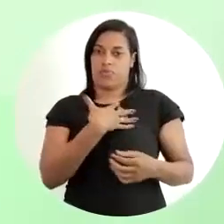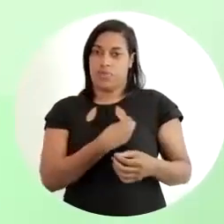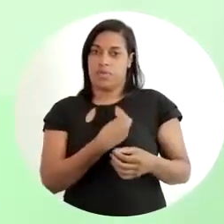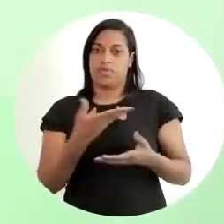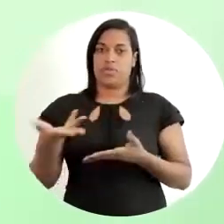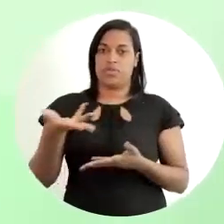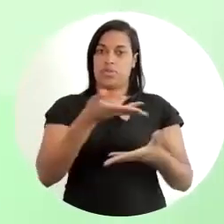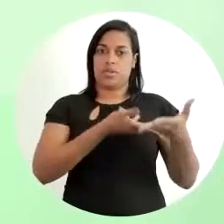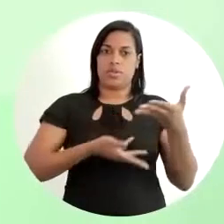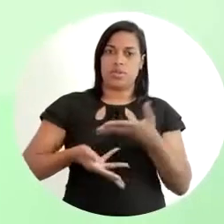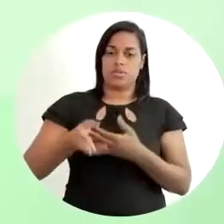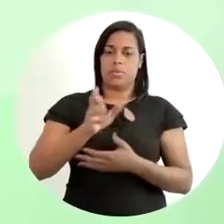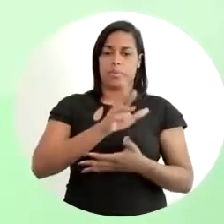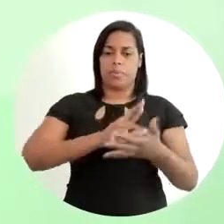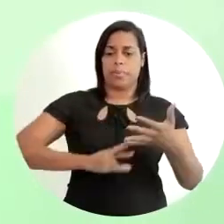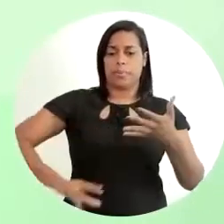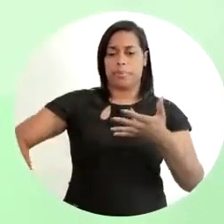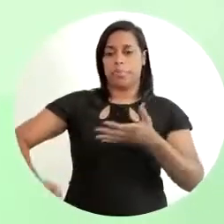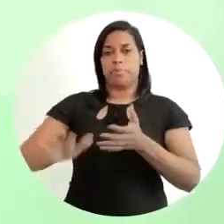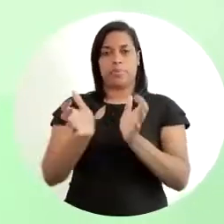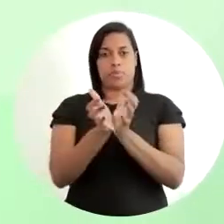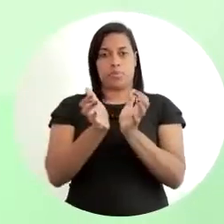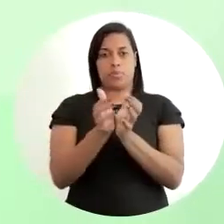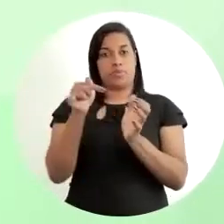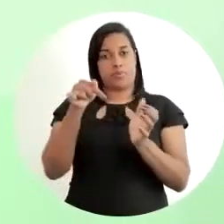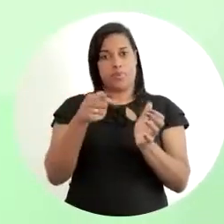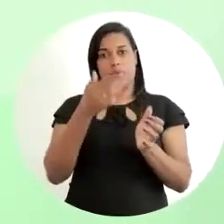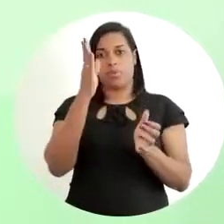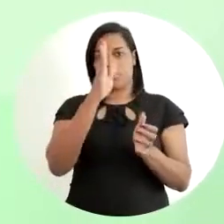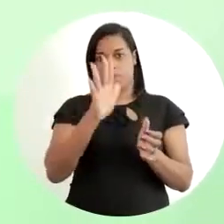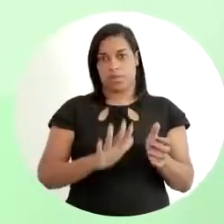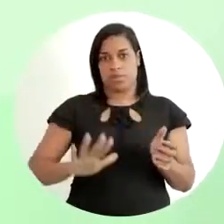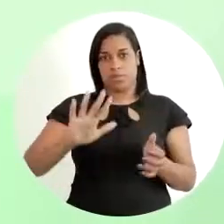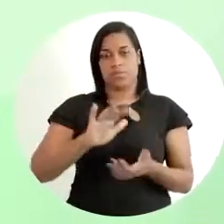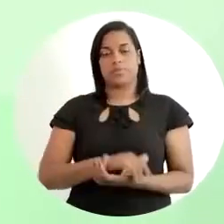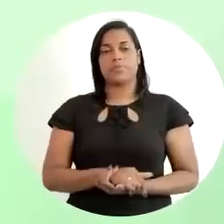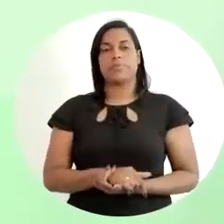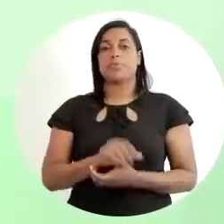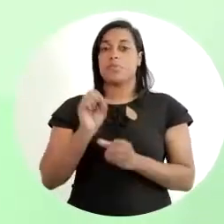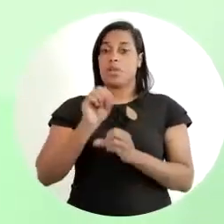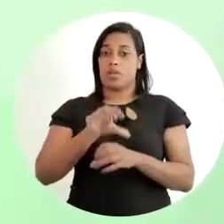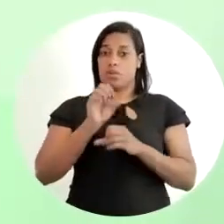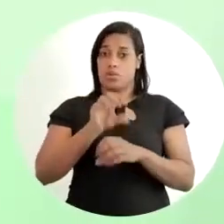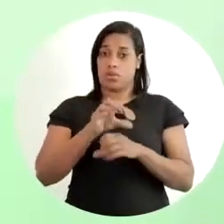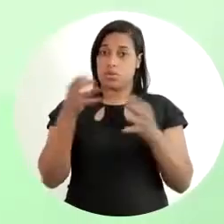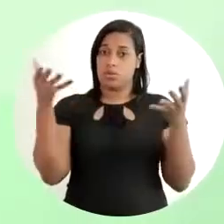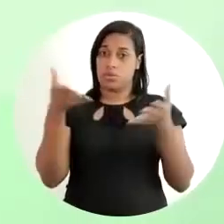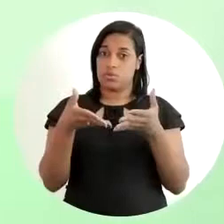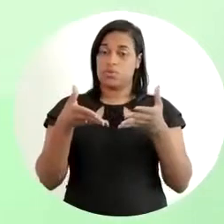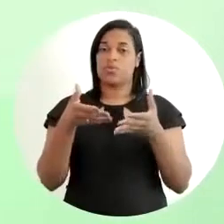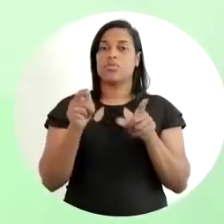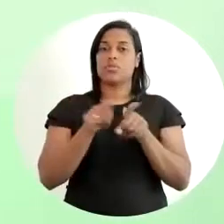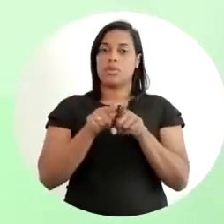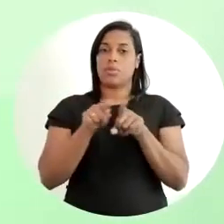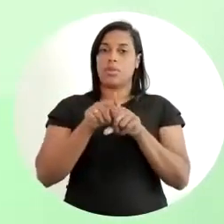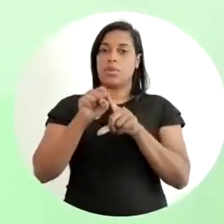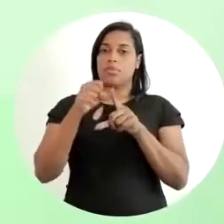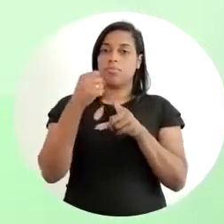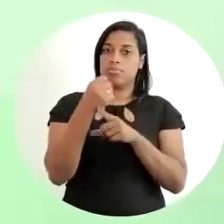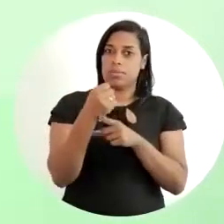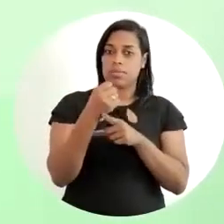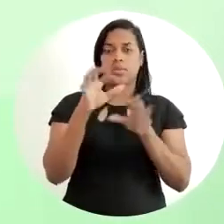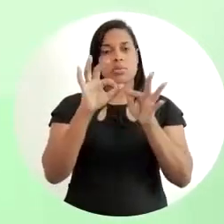filhos e as relações dos diversos grupos que ocuparam aqui o Brasil. A educação e os